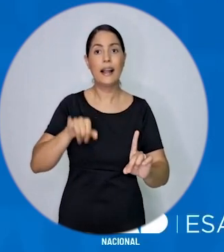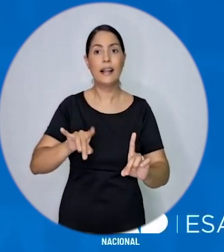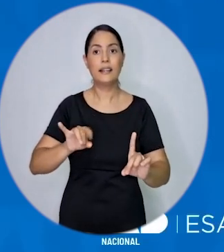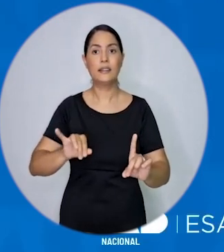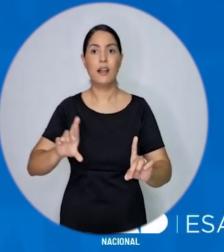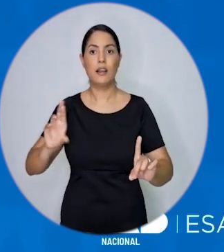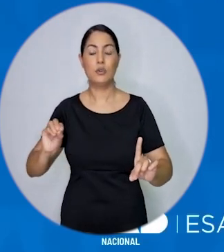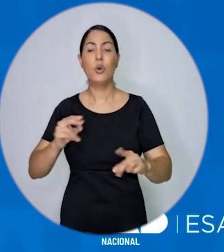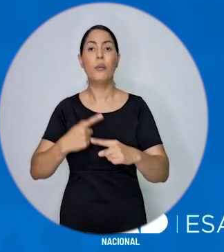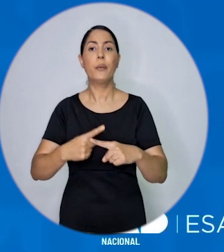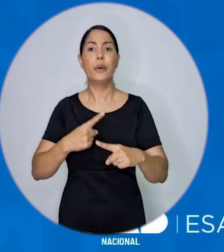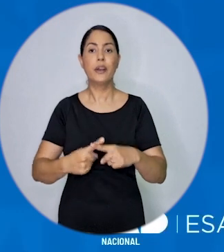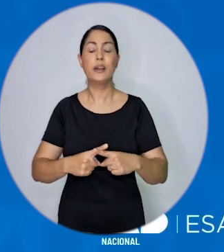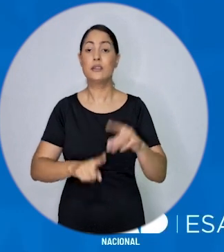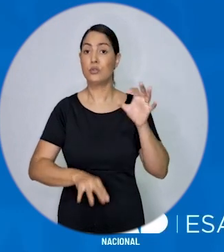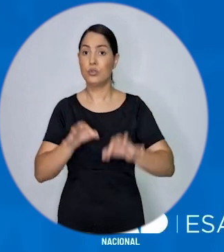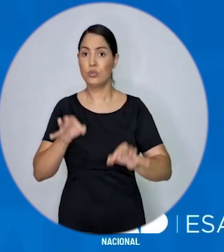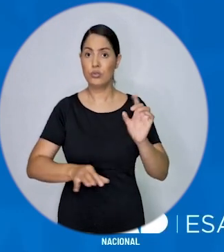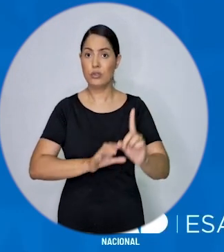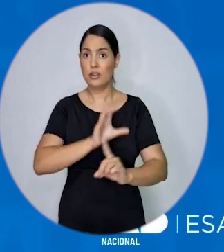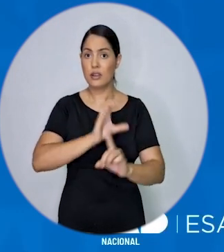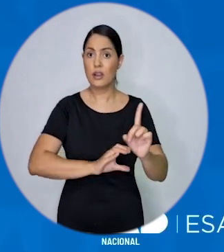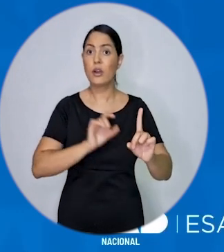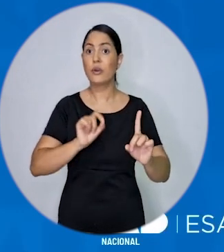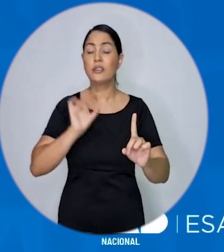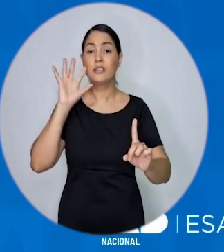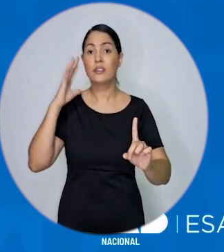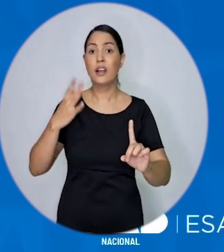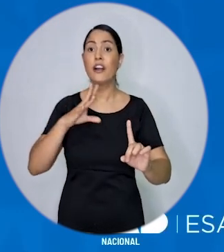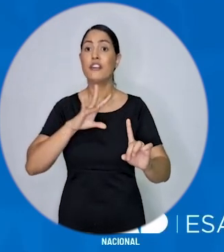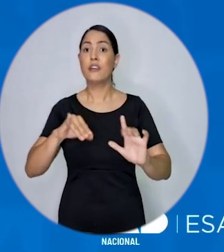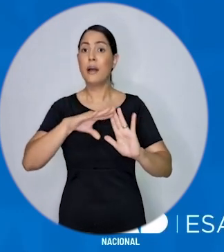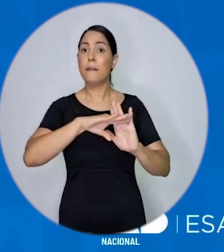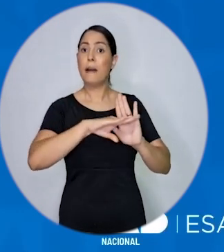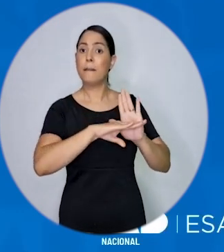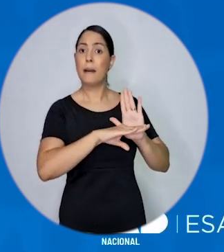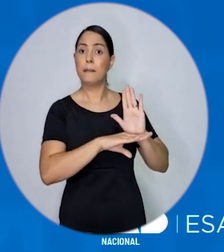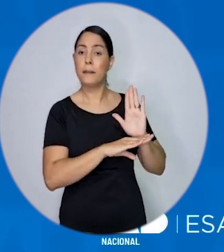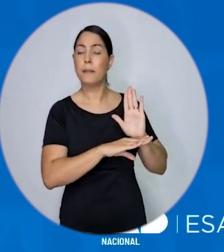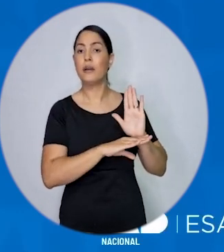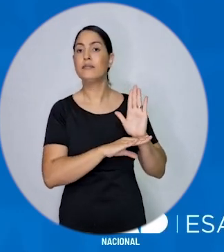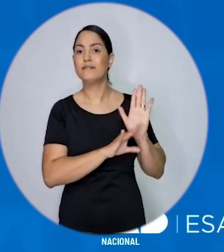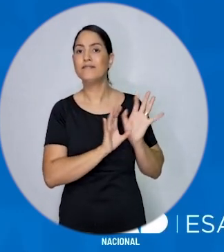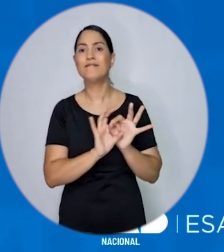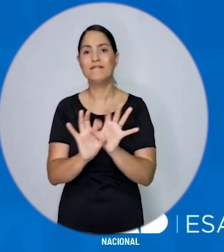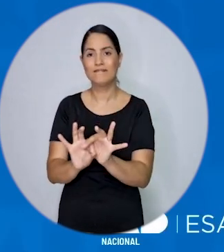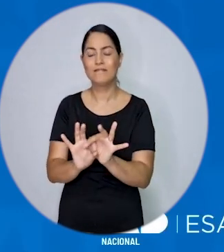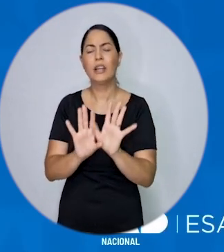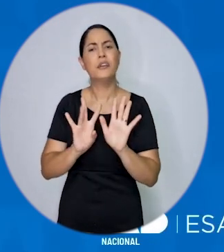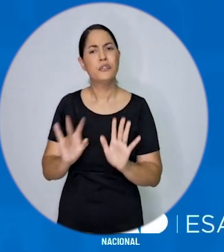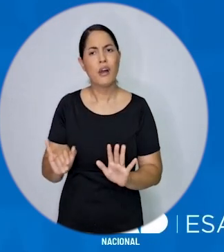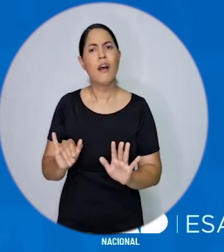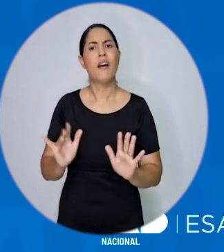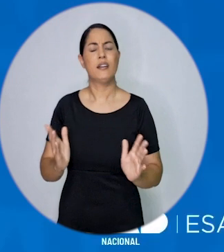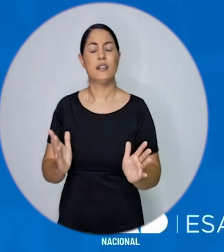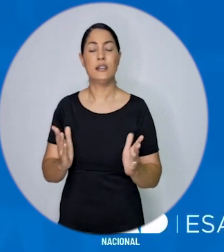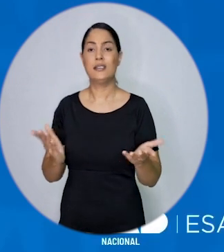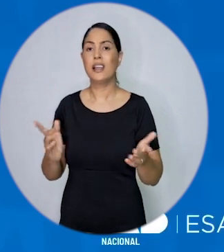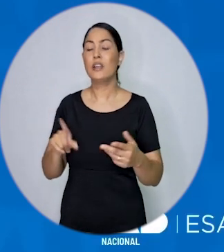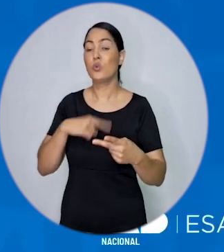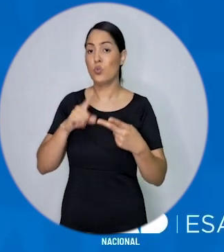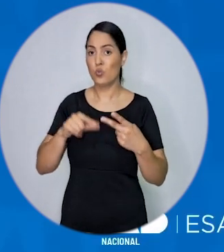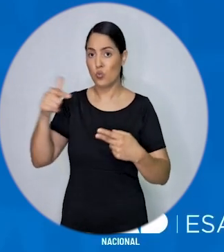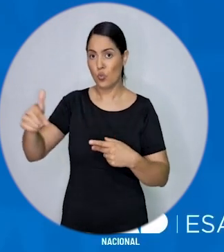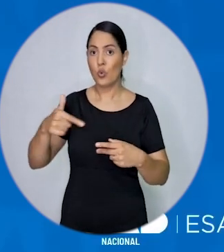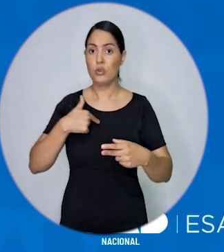Calendário. Ou seja, porque o calendário, ele vai dar o quê? Uma cadência processual. Então tem muita coisa. E um outro